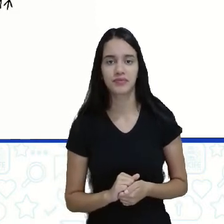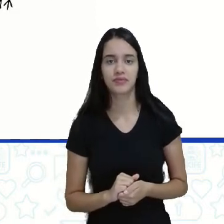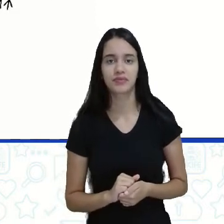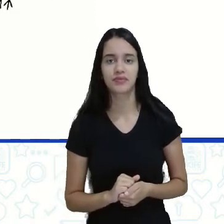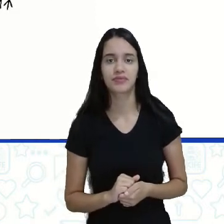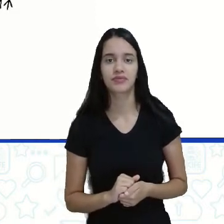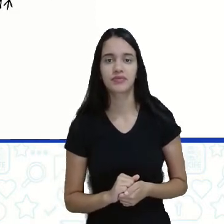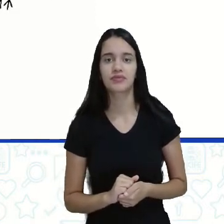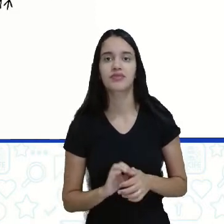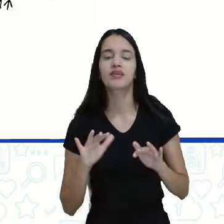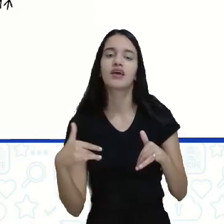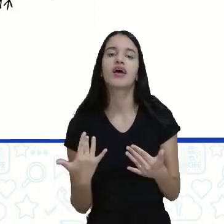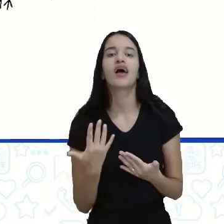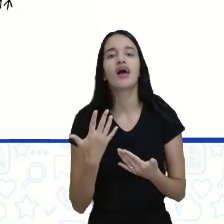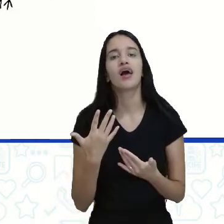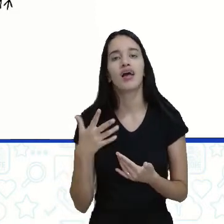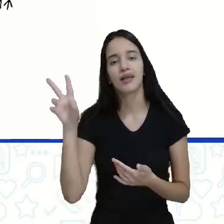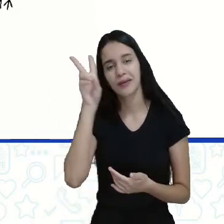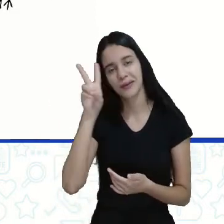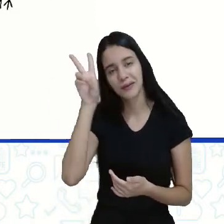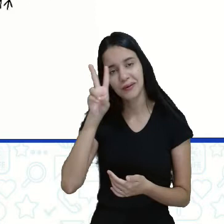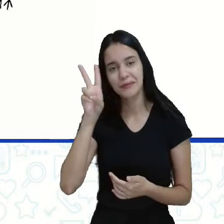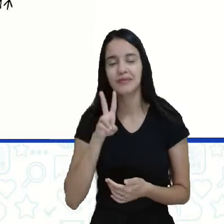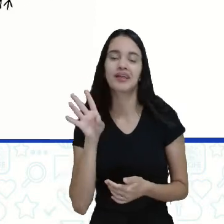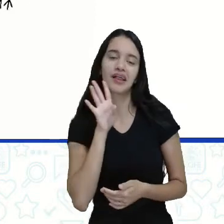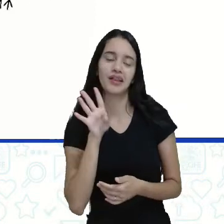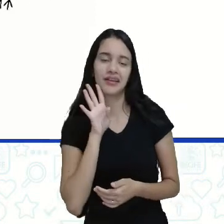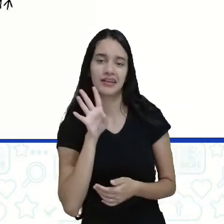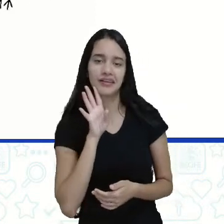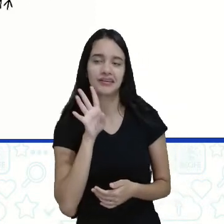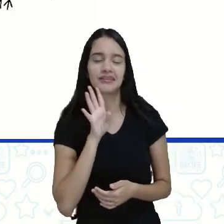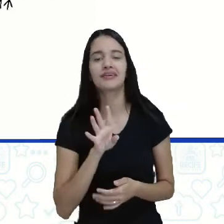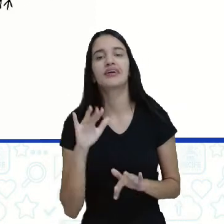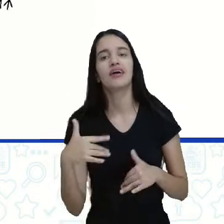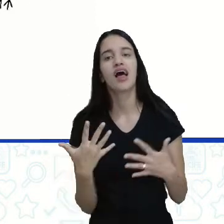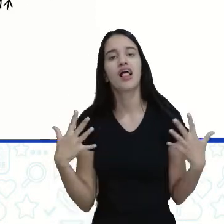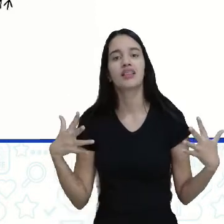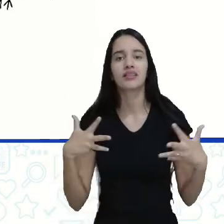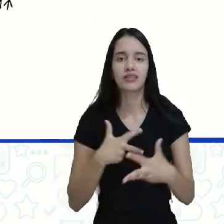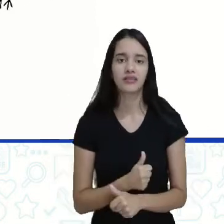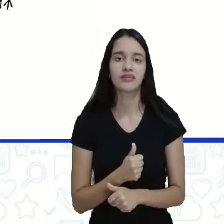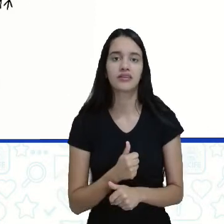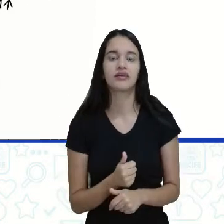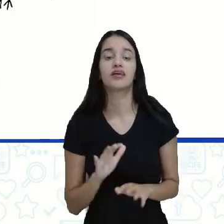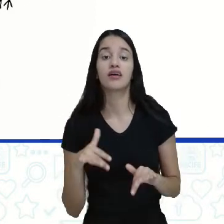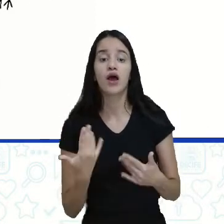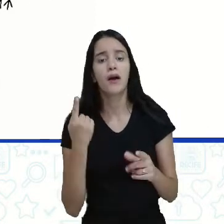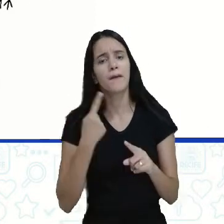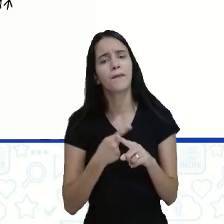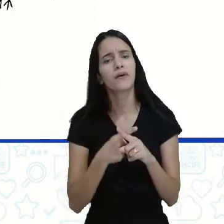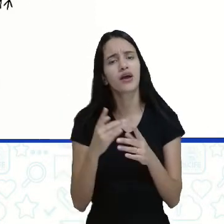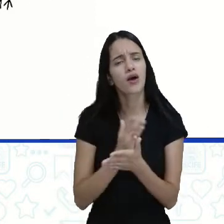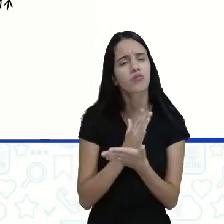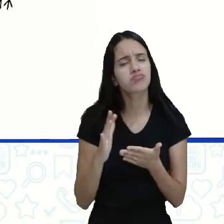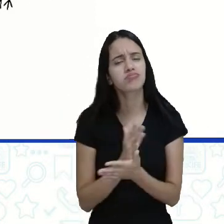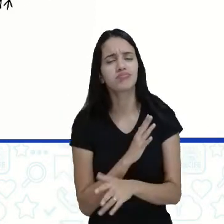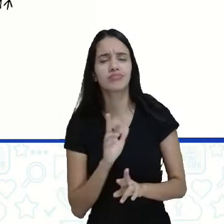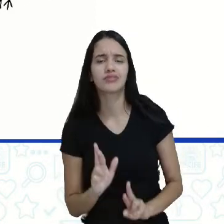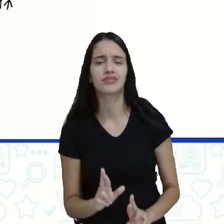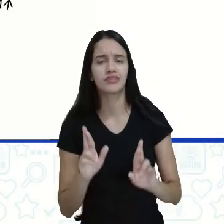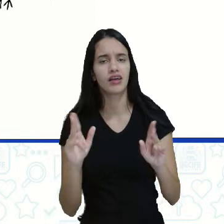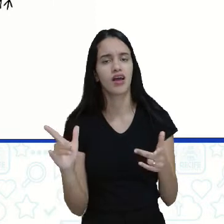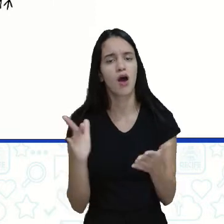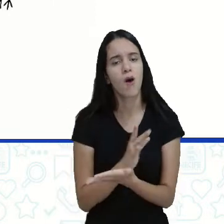E lembre-se, são essas diferenças individuais que são o foco da seleção natural. Isso porque algumas dessas diferenças fazem com que